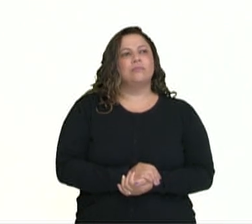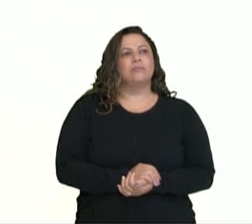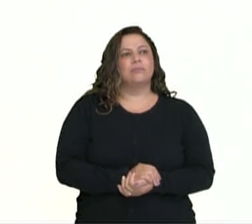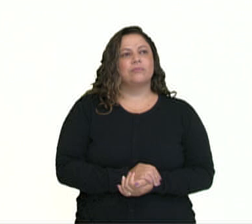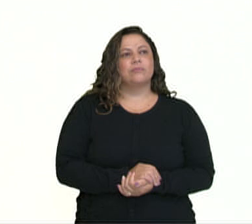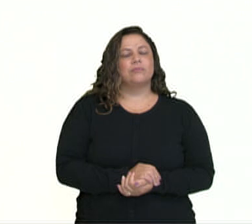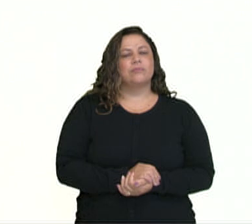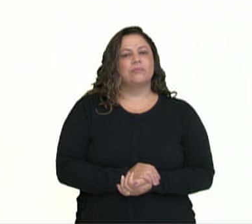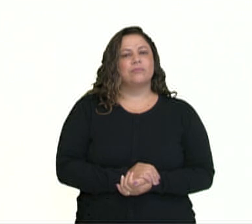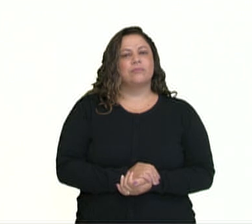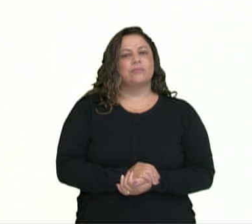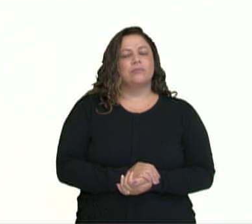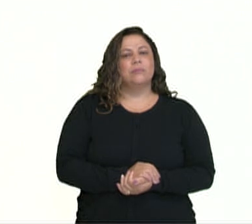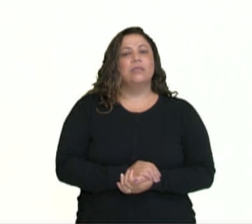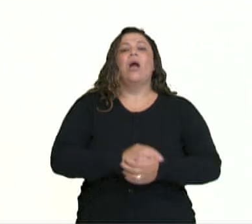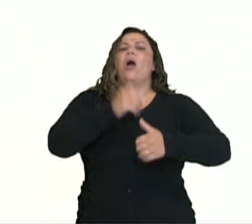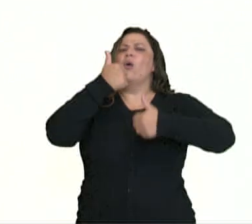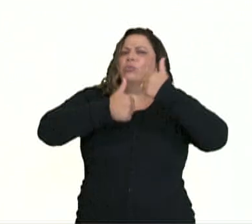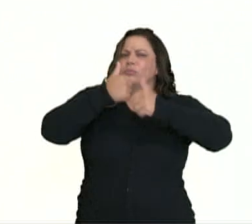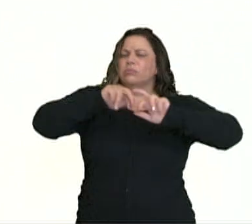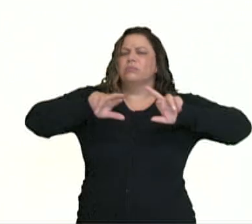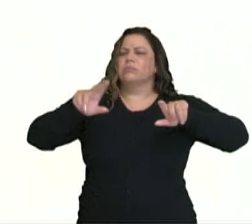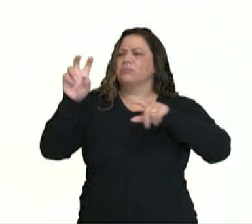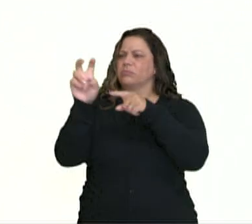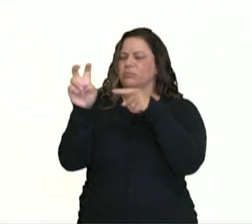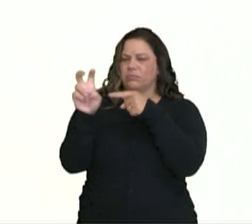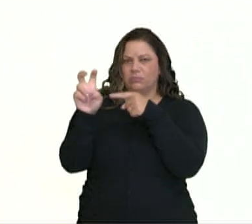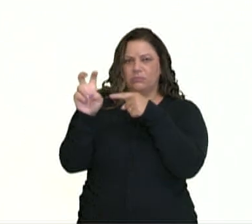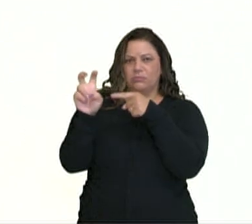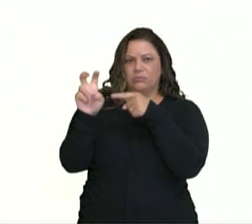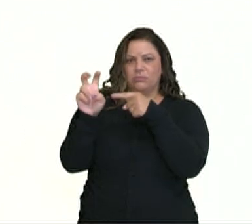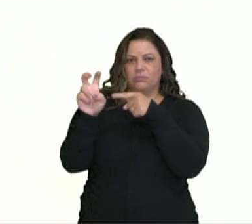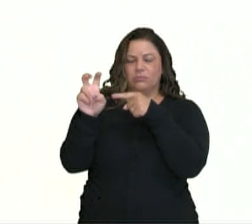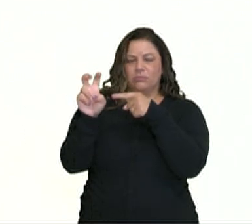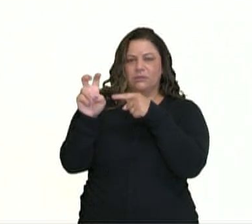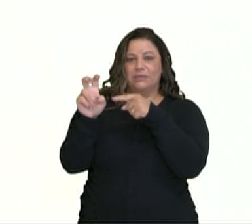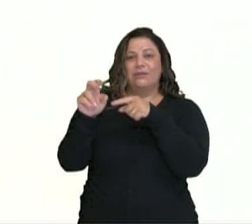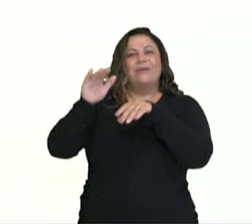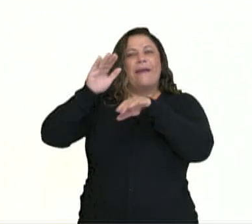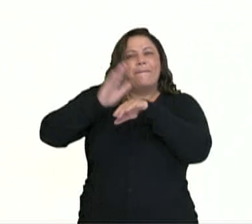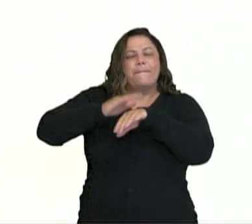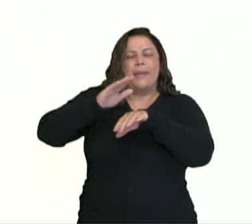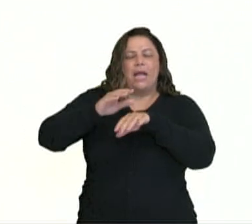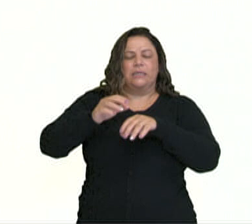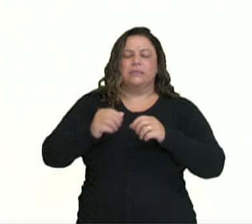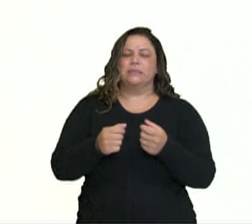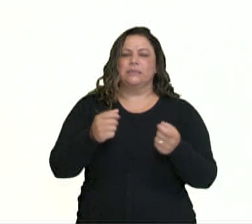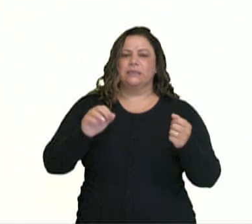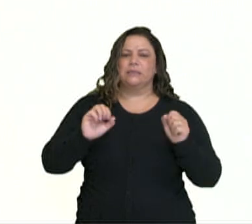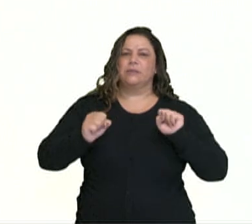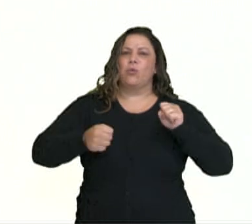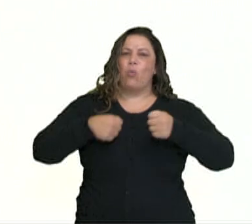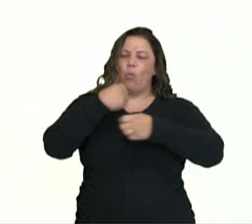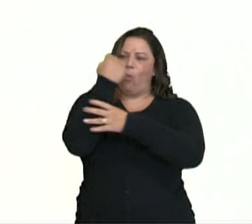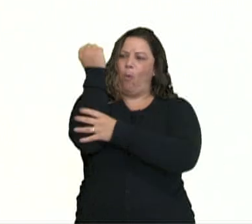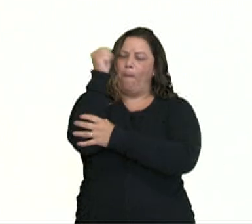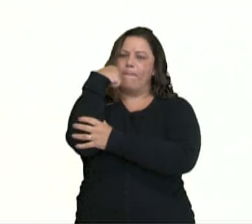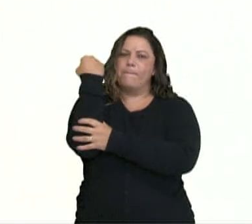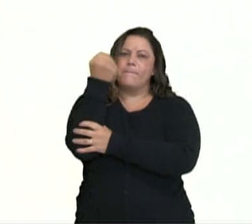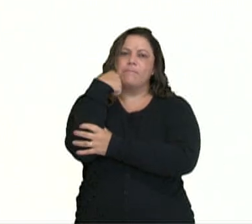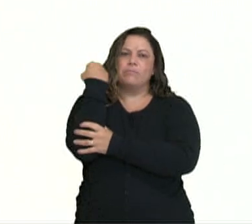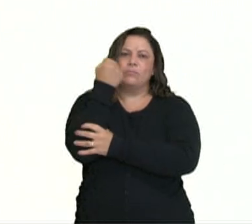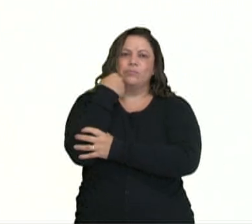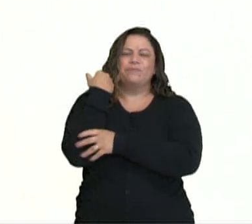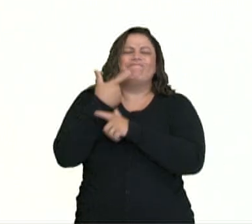Os jogadores de classe 5 são os que têm um maior comprometimento motor. Muitos